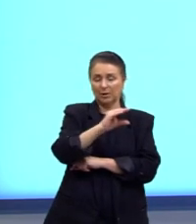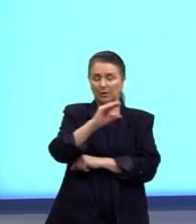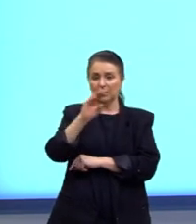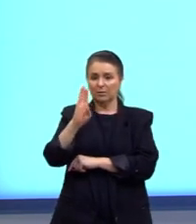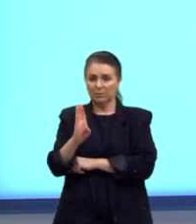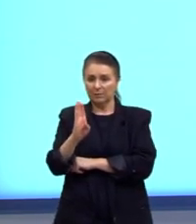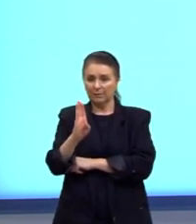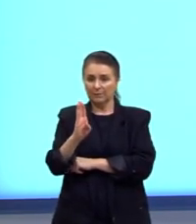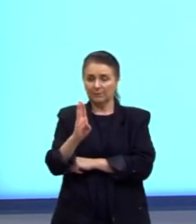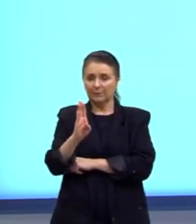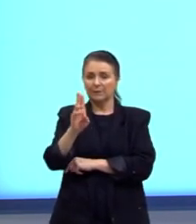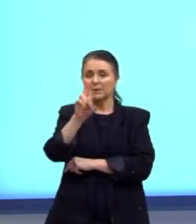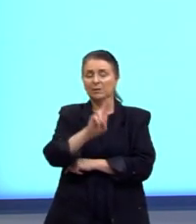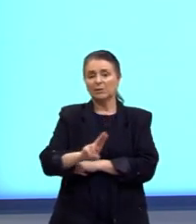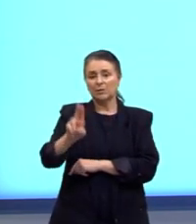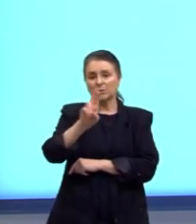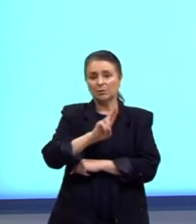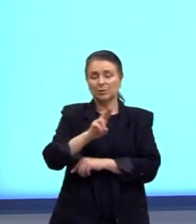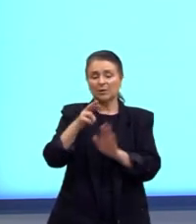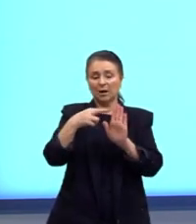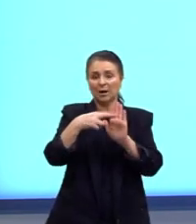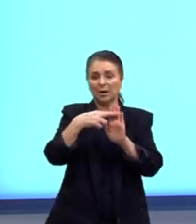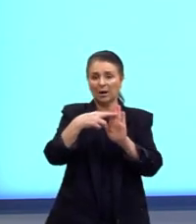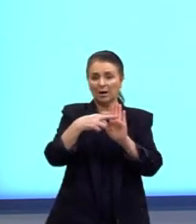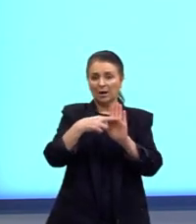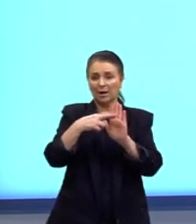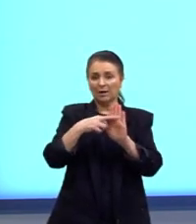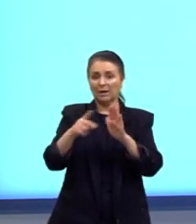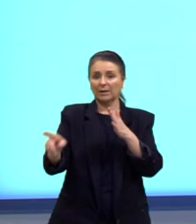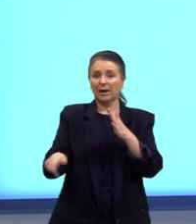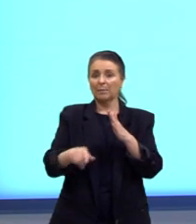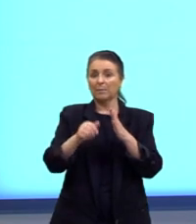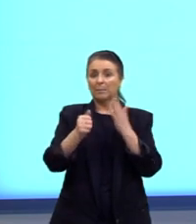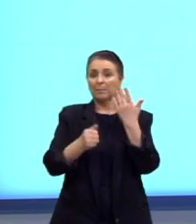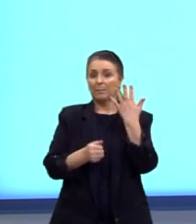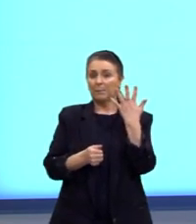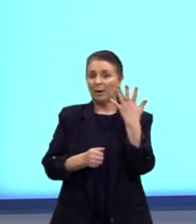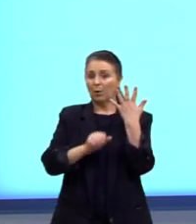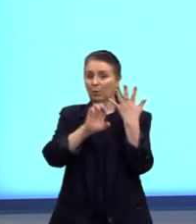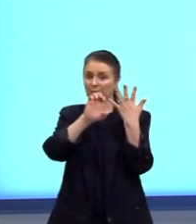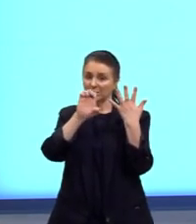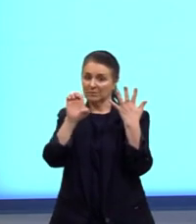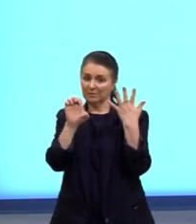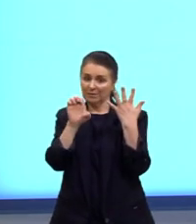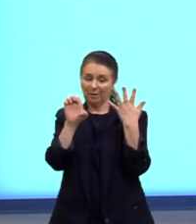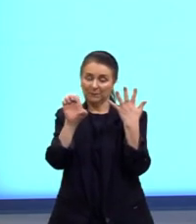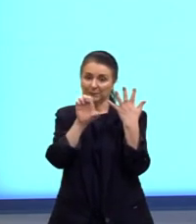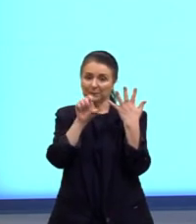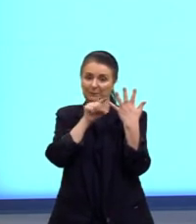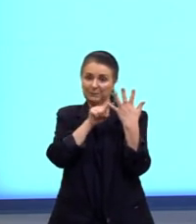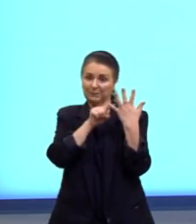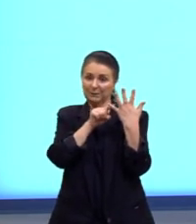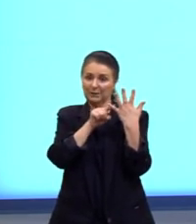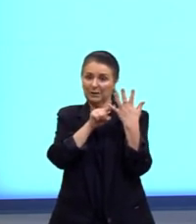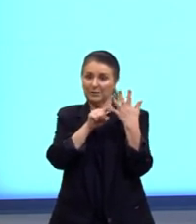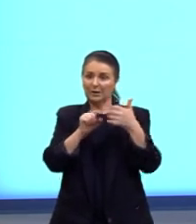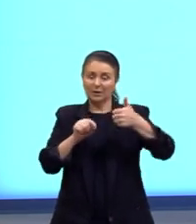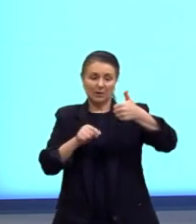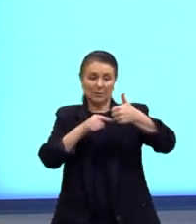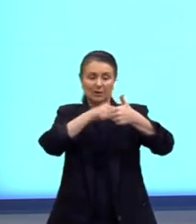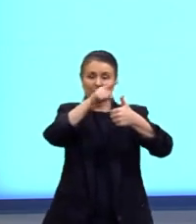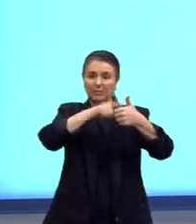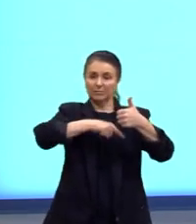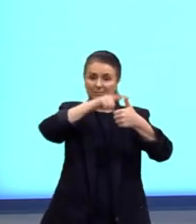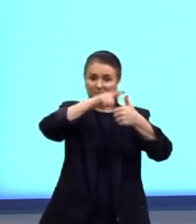E aqui a gente usa a regra da mão esquerda, tá? Para fazer. Aqui, então, a força magnética é